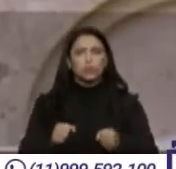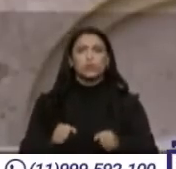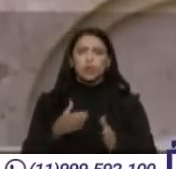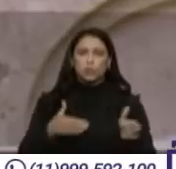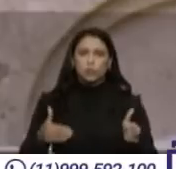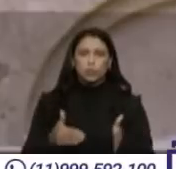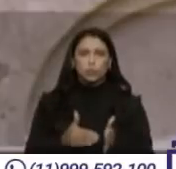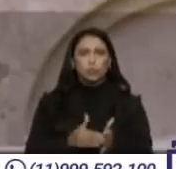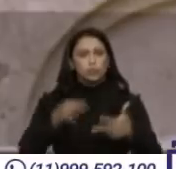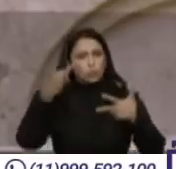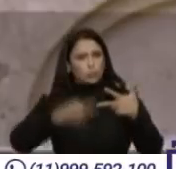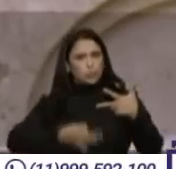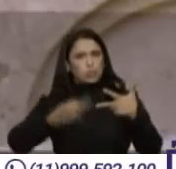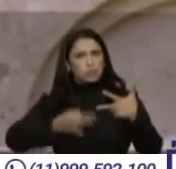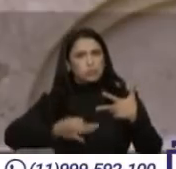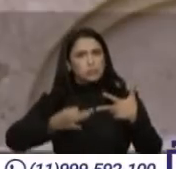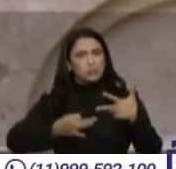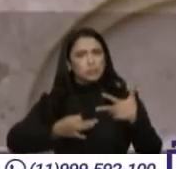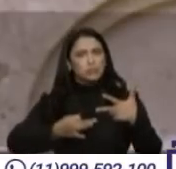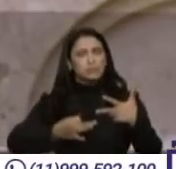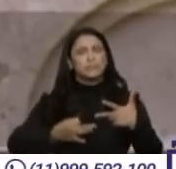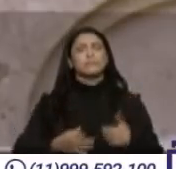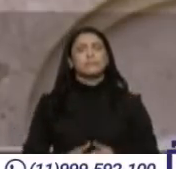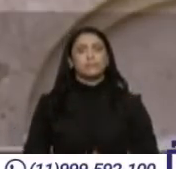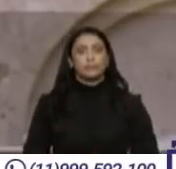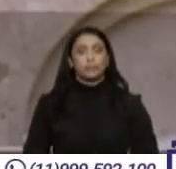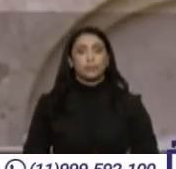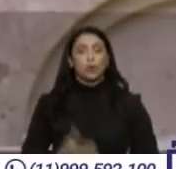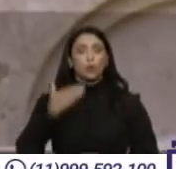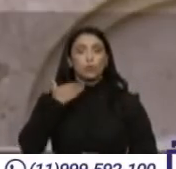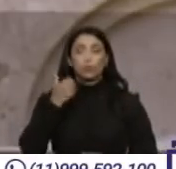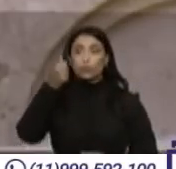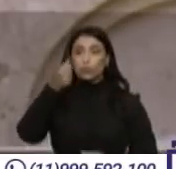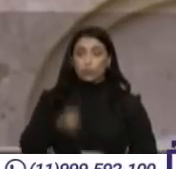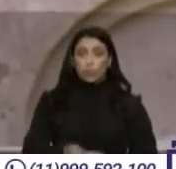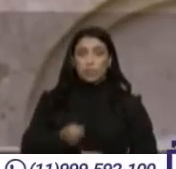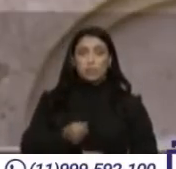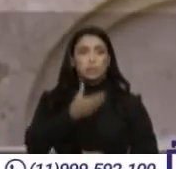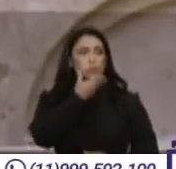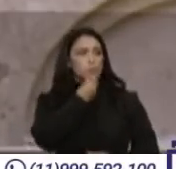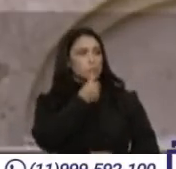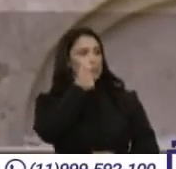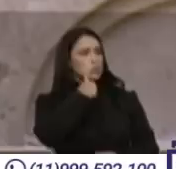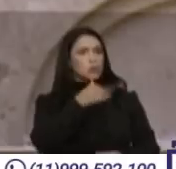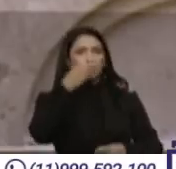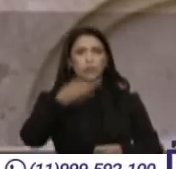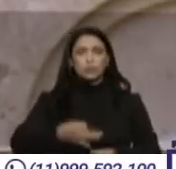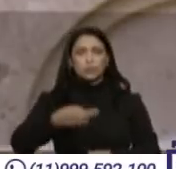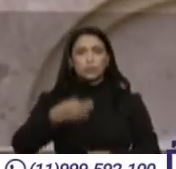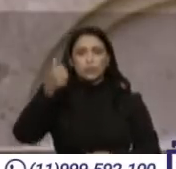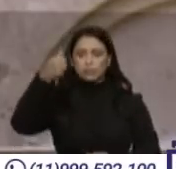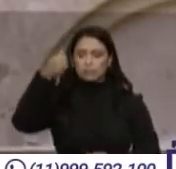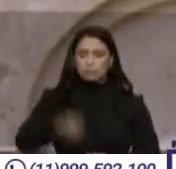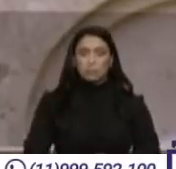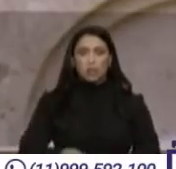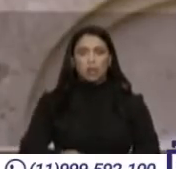integrantes do Poder Judiciário Pátrio. Os juízes e juízas brasileiros